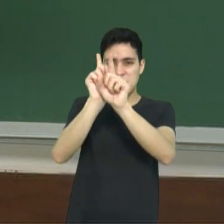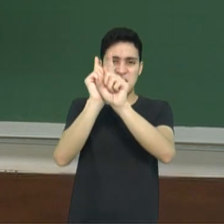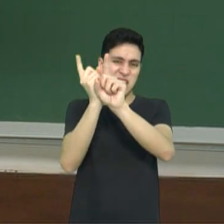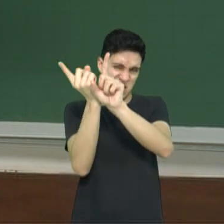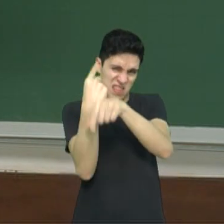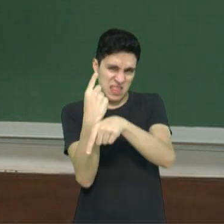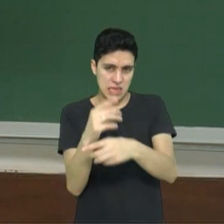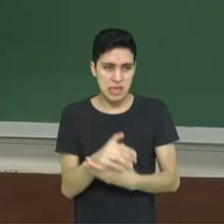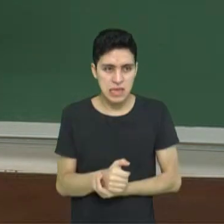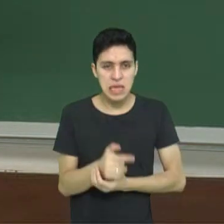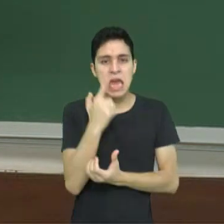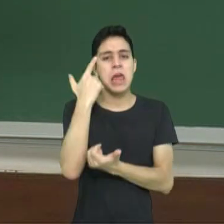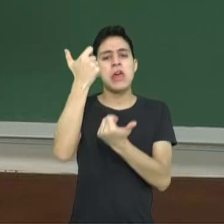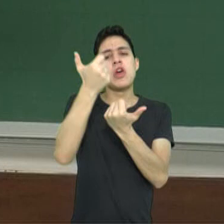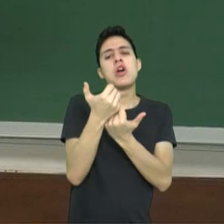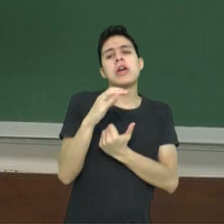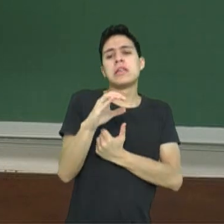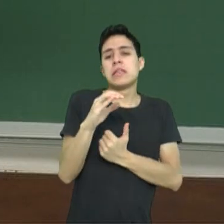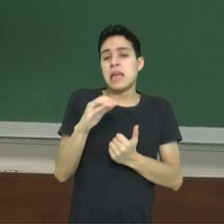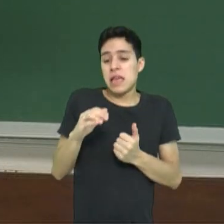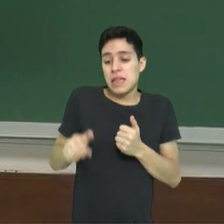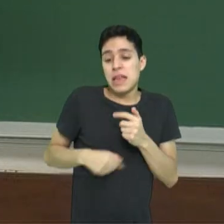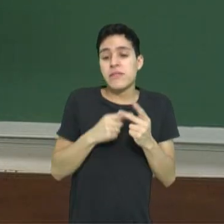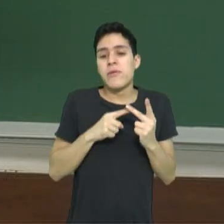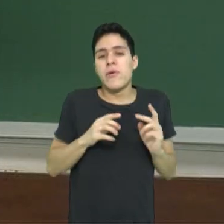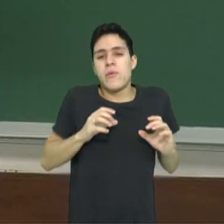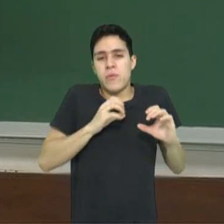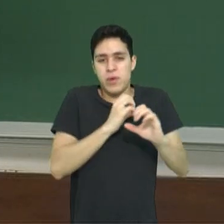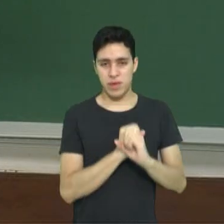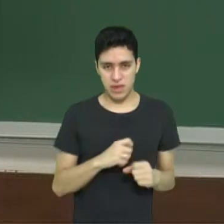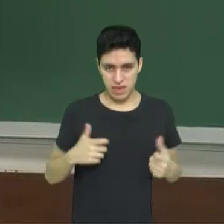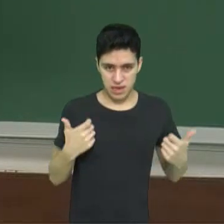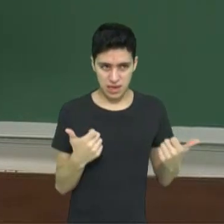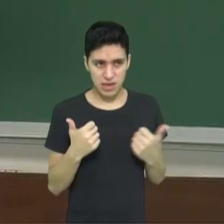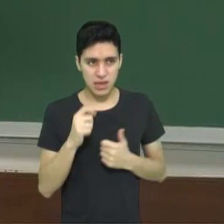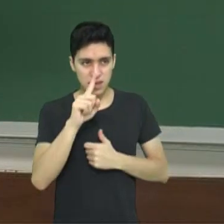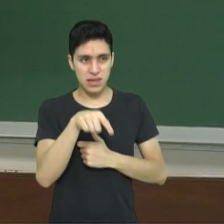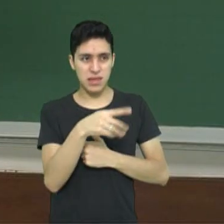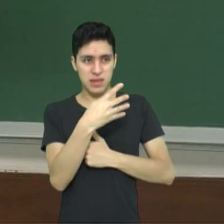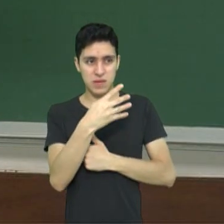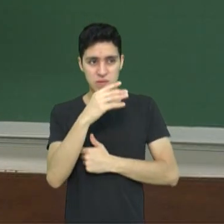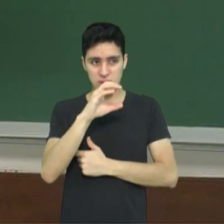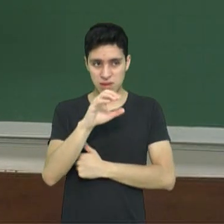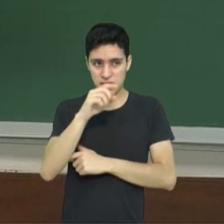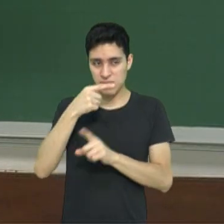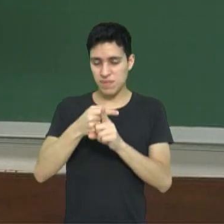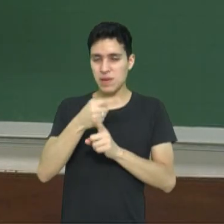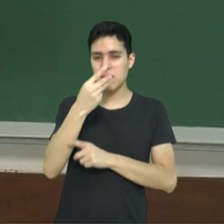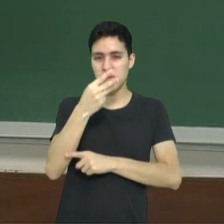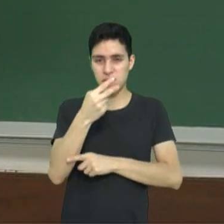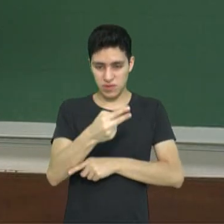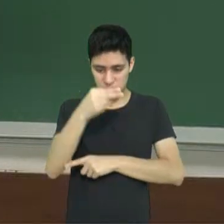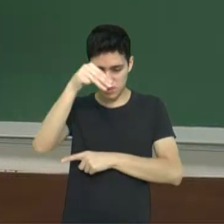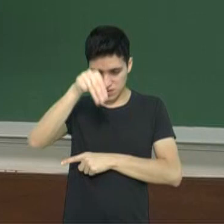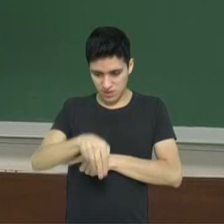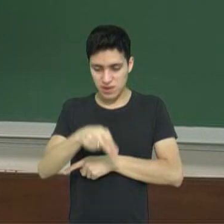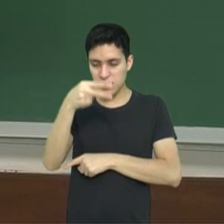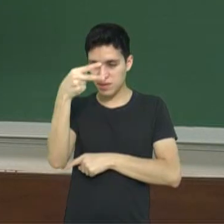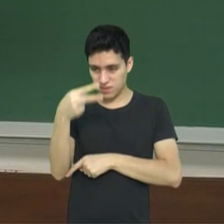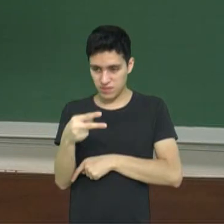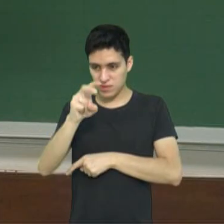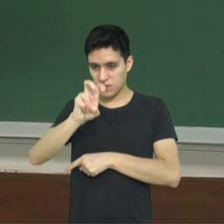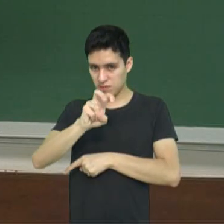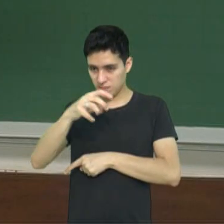vamos substituir esse C na segunda equação, ok? Que é 4C mais 2M igual